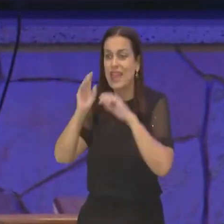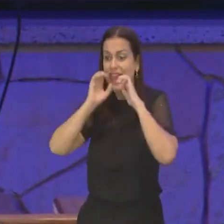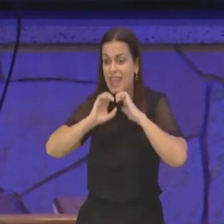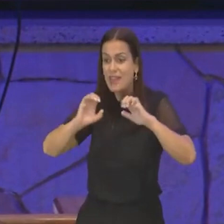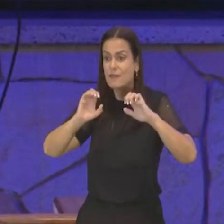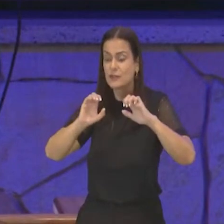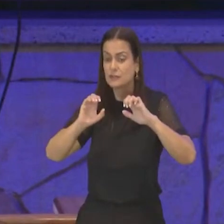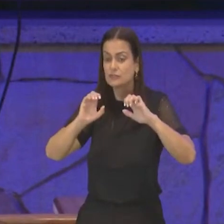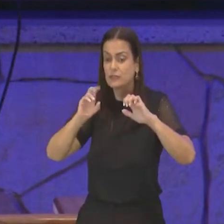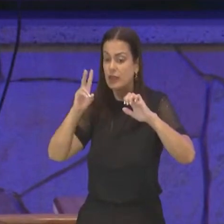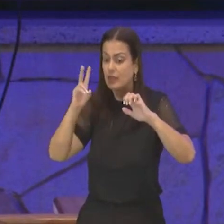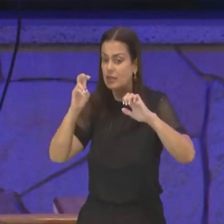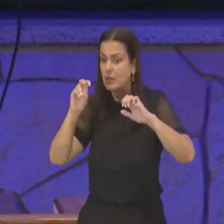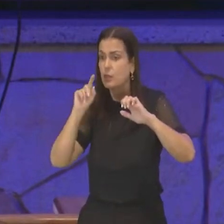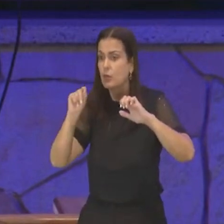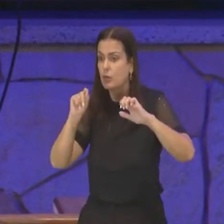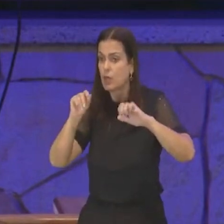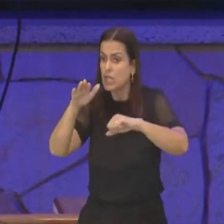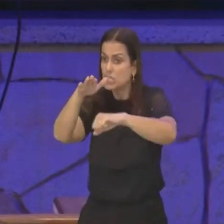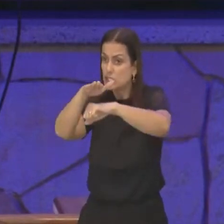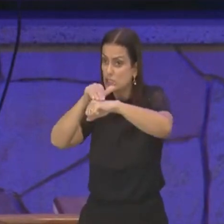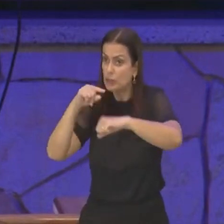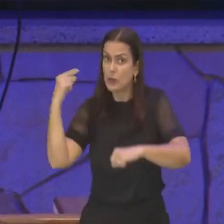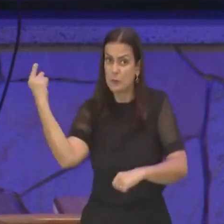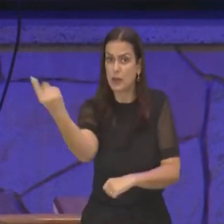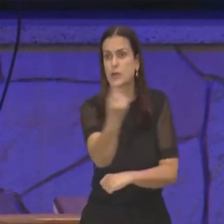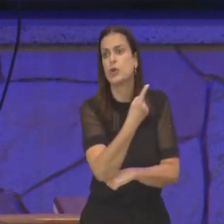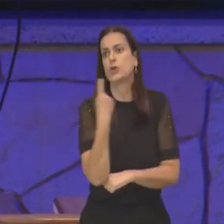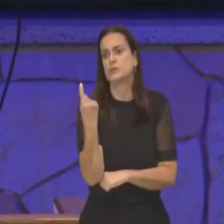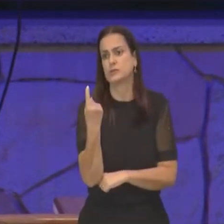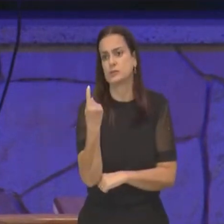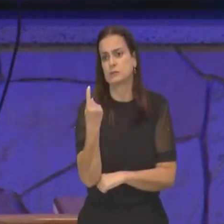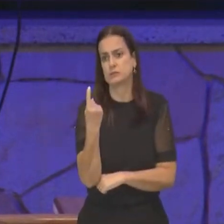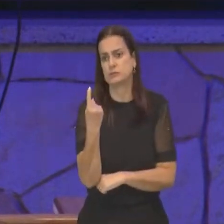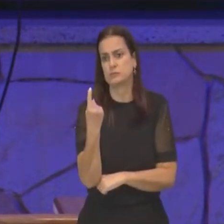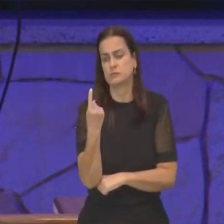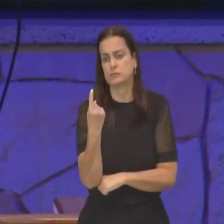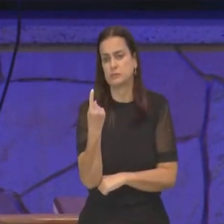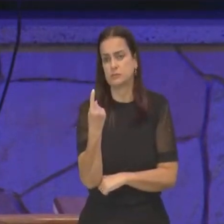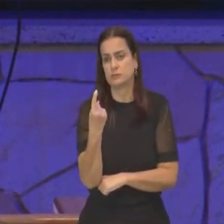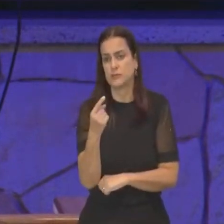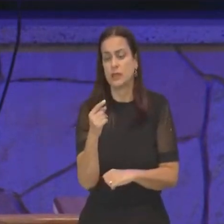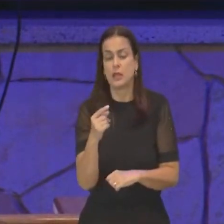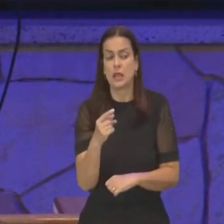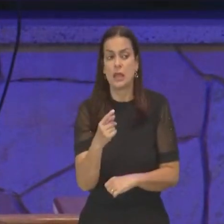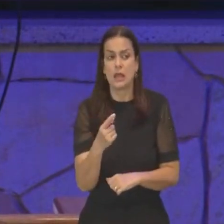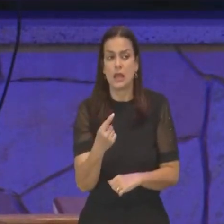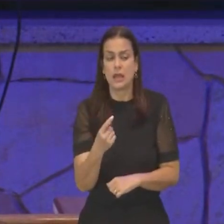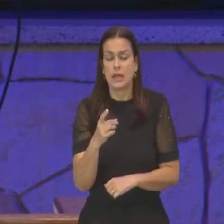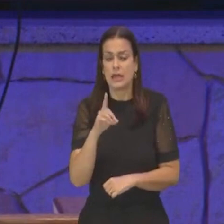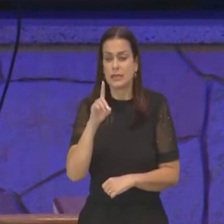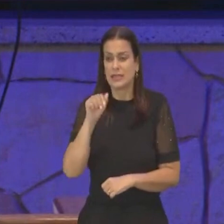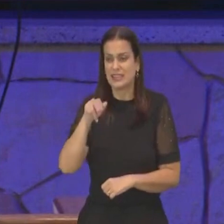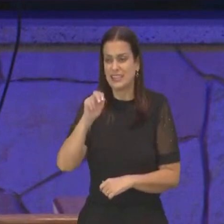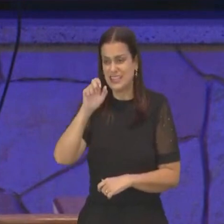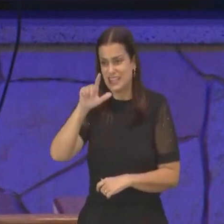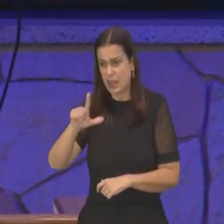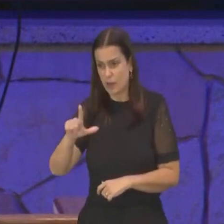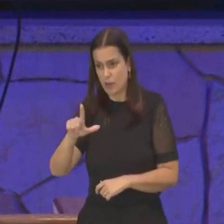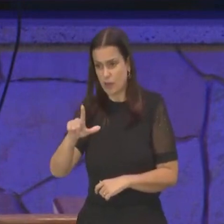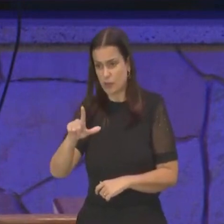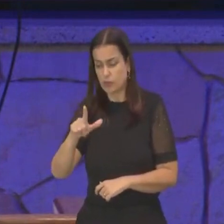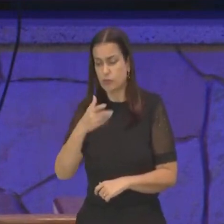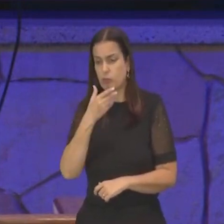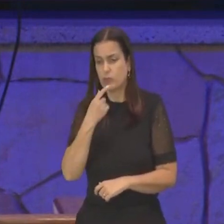Evangelização, missões é um chamado para todos nós. Domingo passado nós fizemos aqui o comissionamento de um jovem, Daniel Granja.